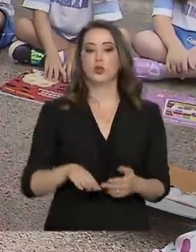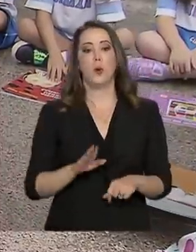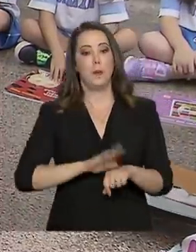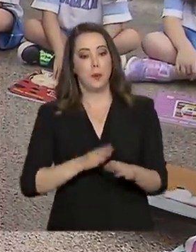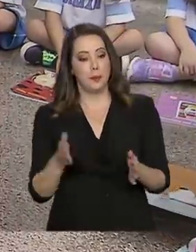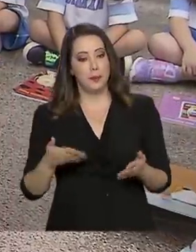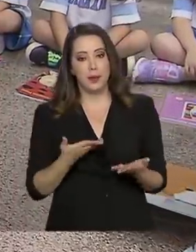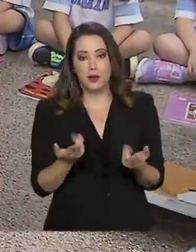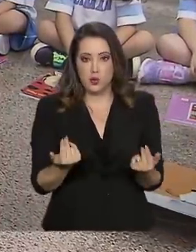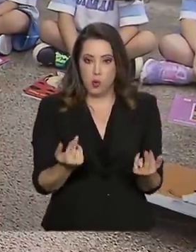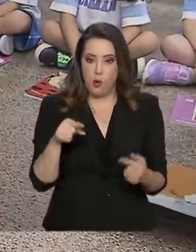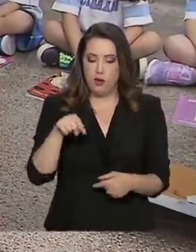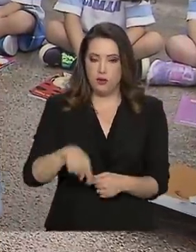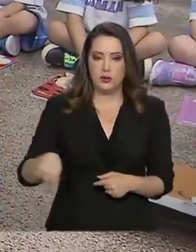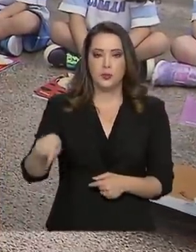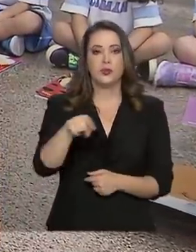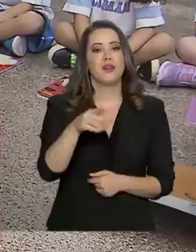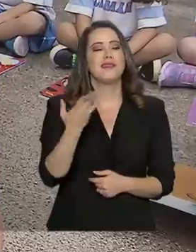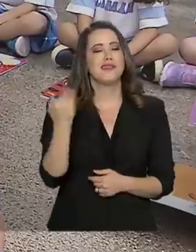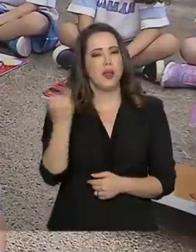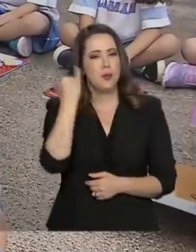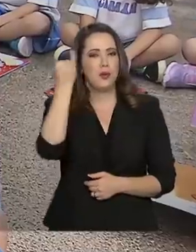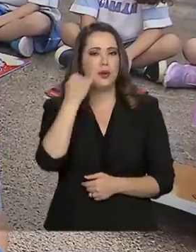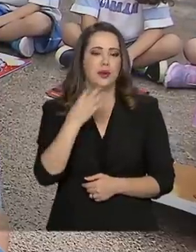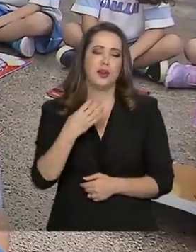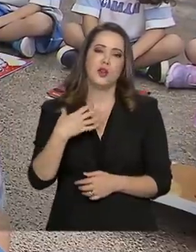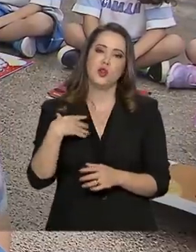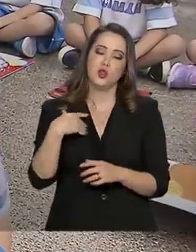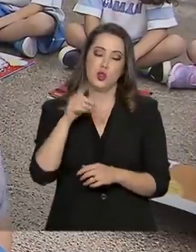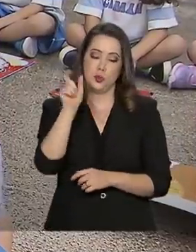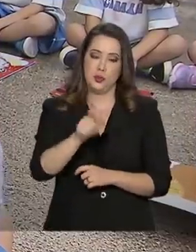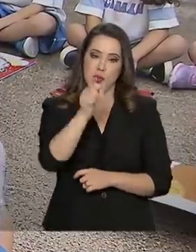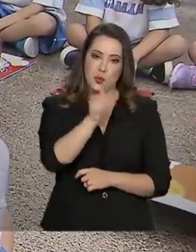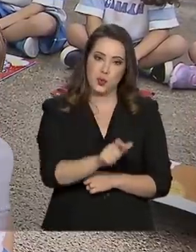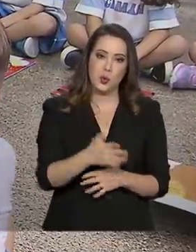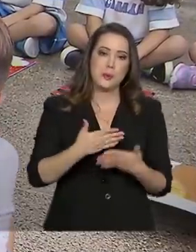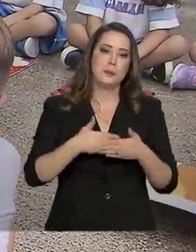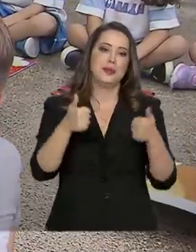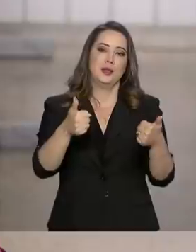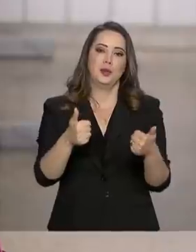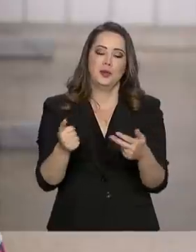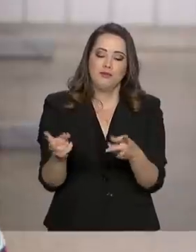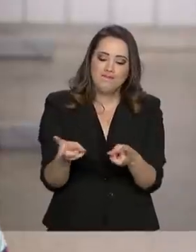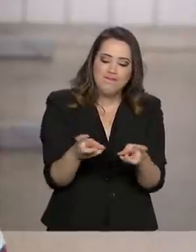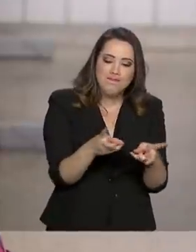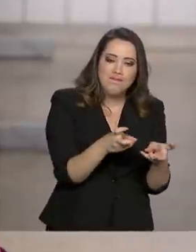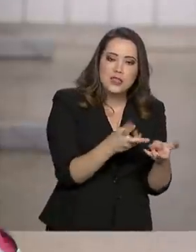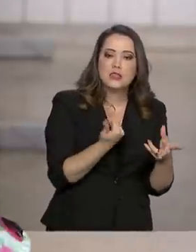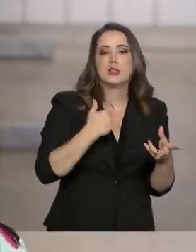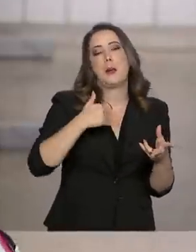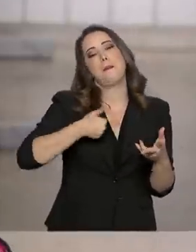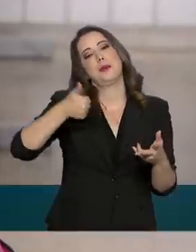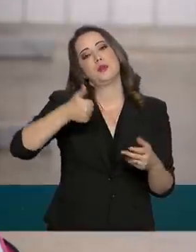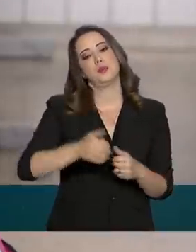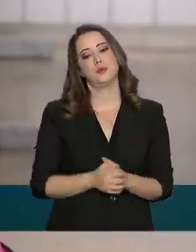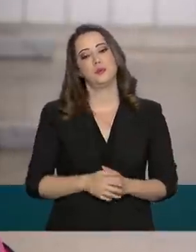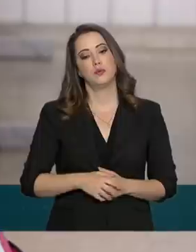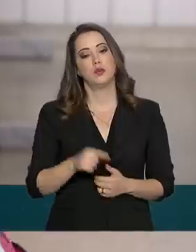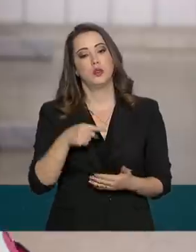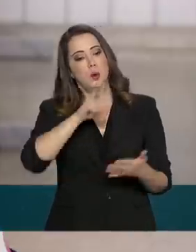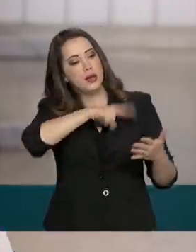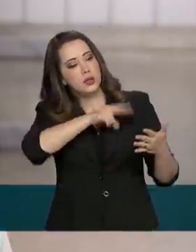importantes para a formação de pessoas melhores de pessoas mais sensíveis através da leitura que a gente se torna um adulto